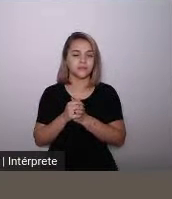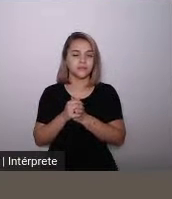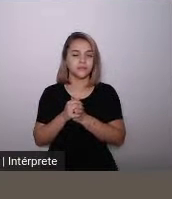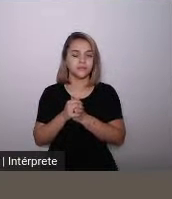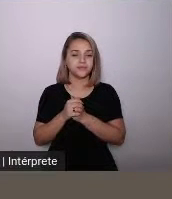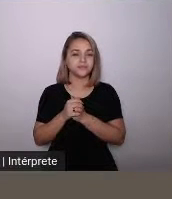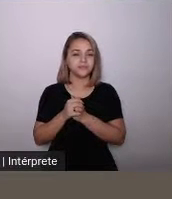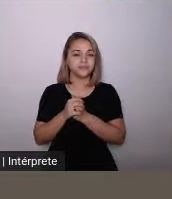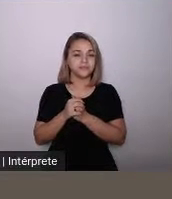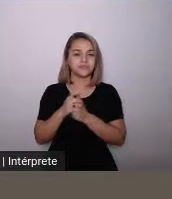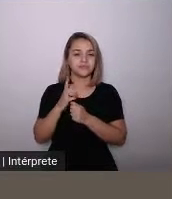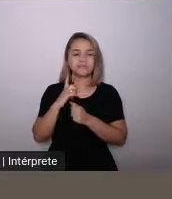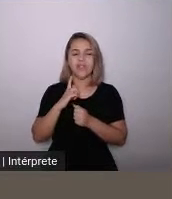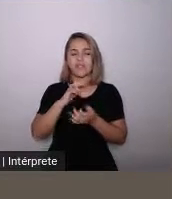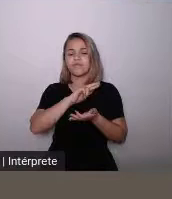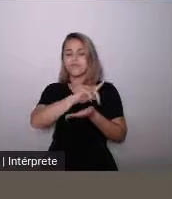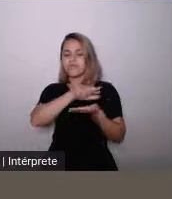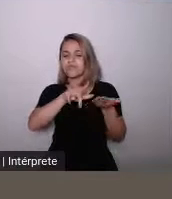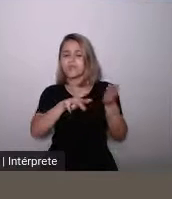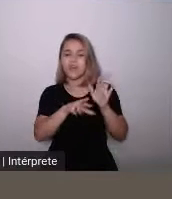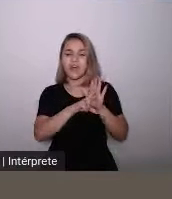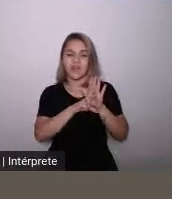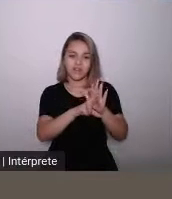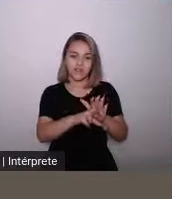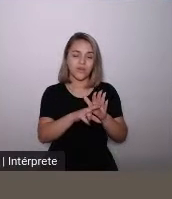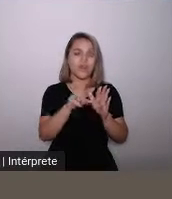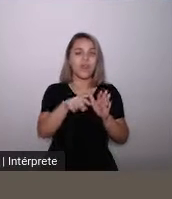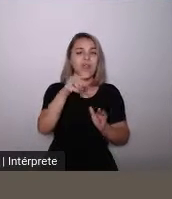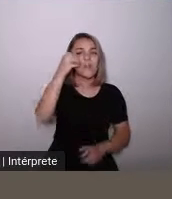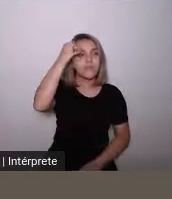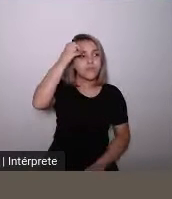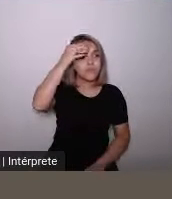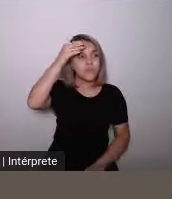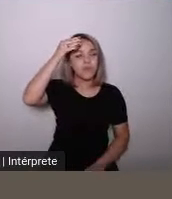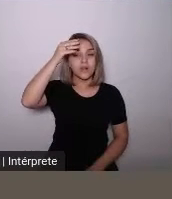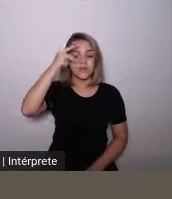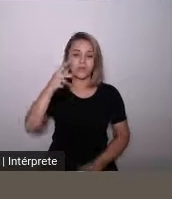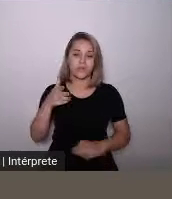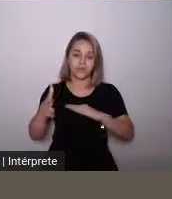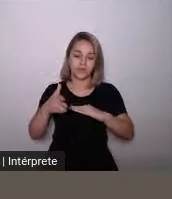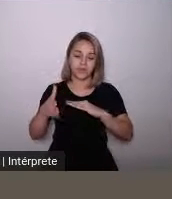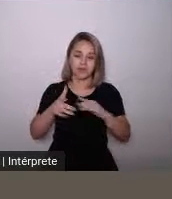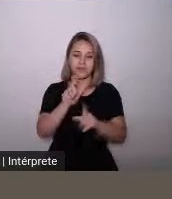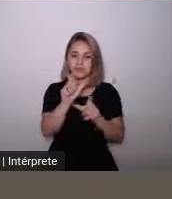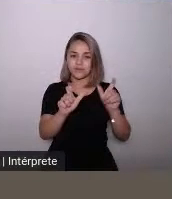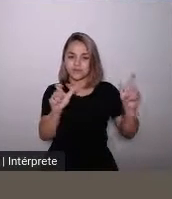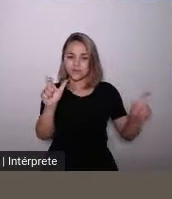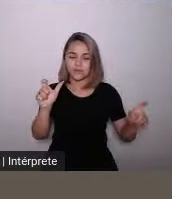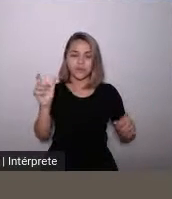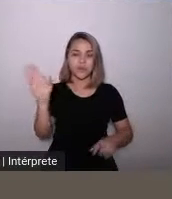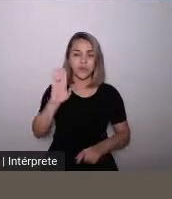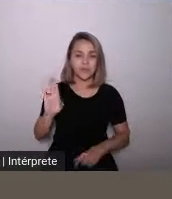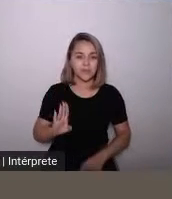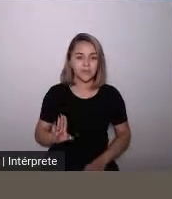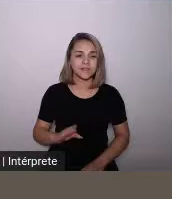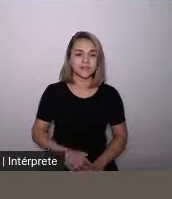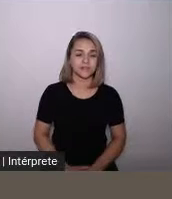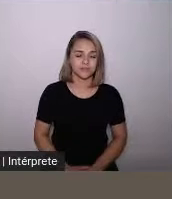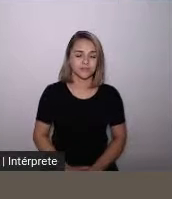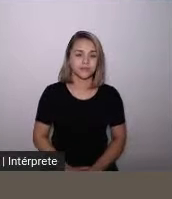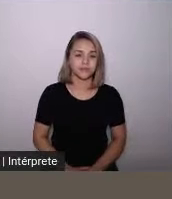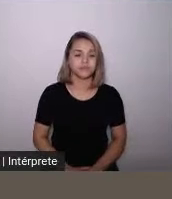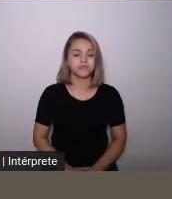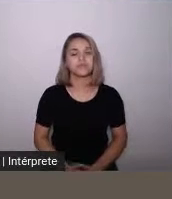uma série de referências que era de conhecimento dos modernos brasileiros, digamos assim. É o que, pelo menos, poderia